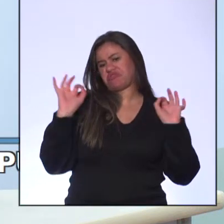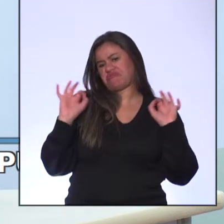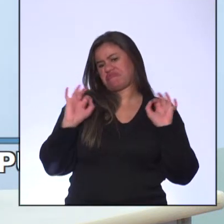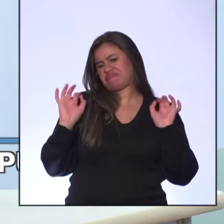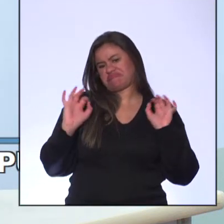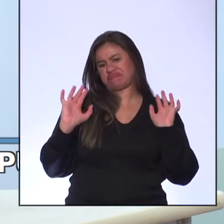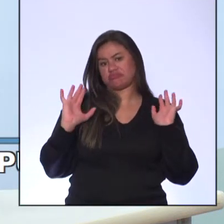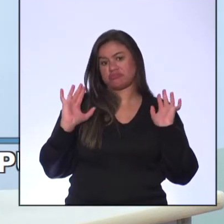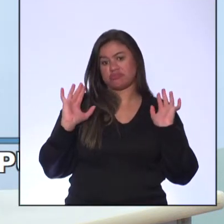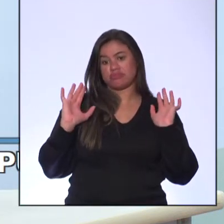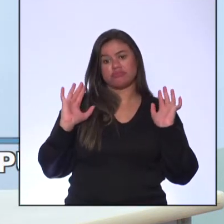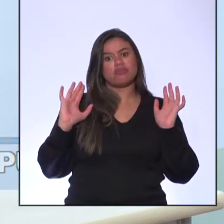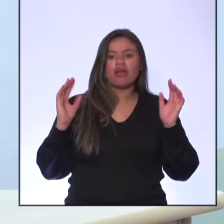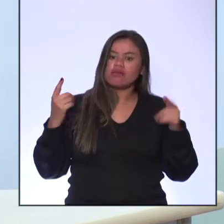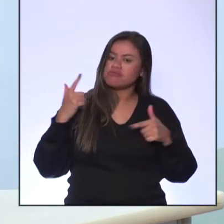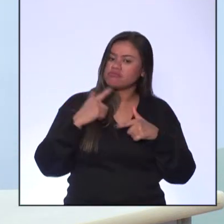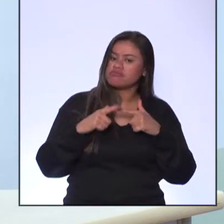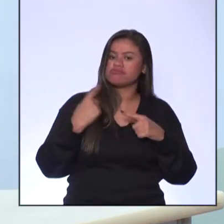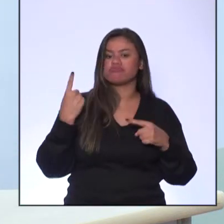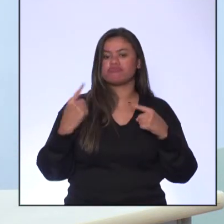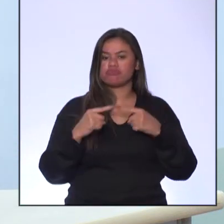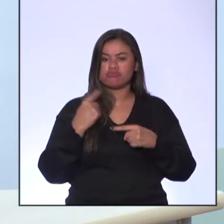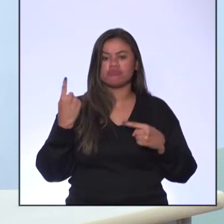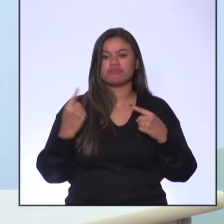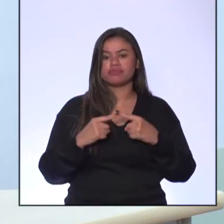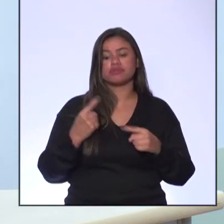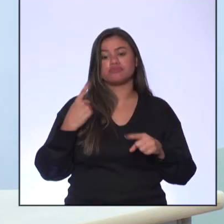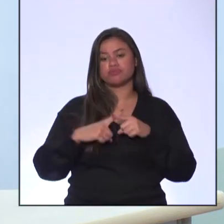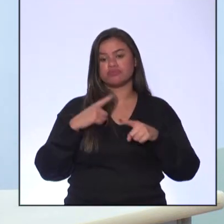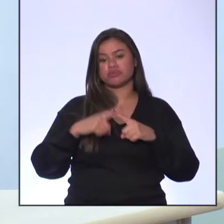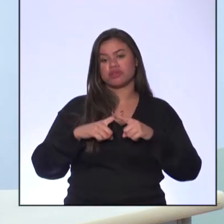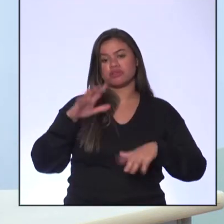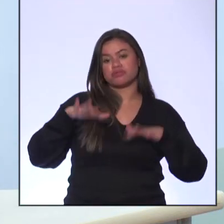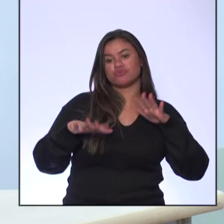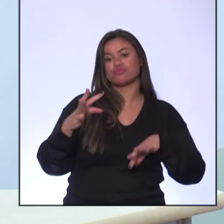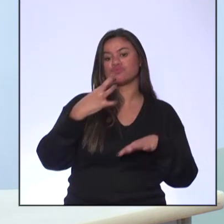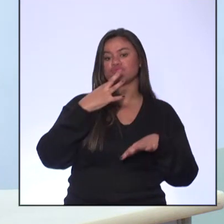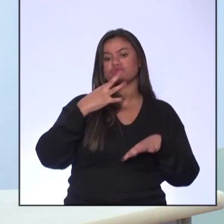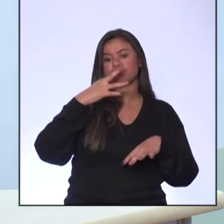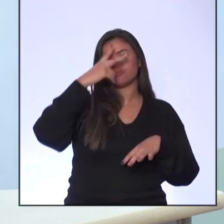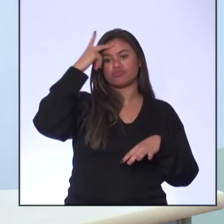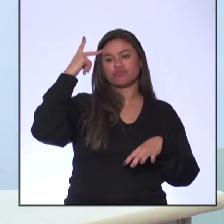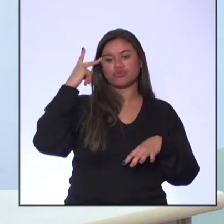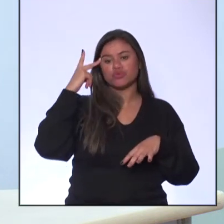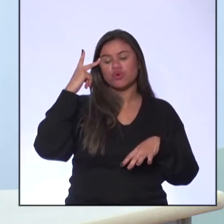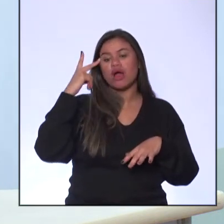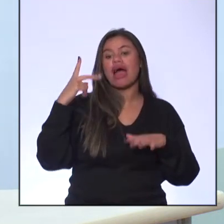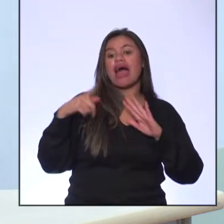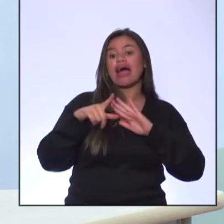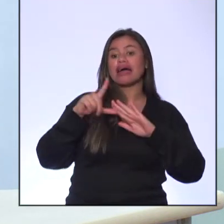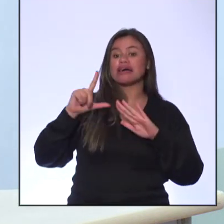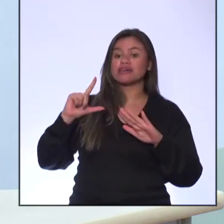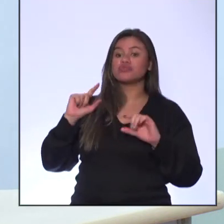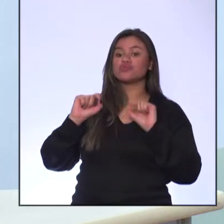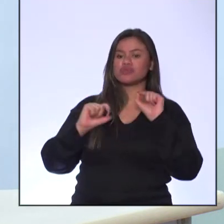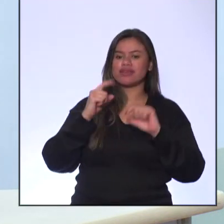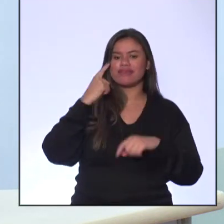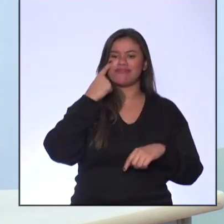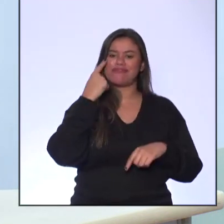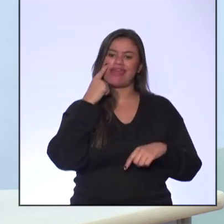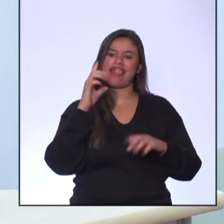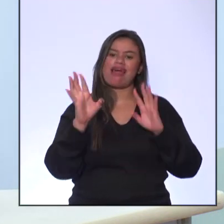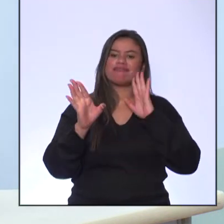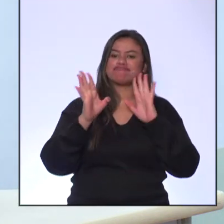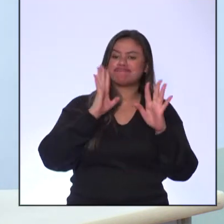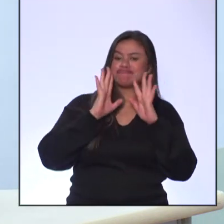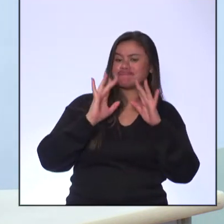E não é dessa forma, né? Muitas vezes a gente conhece as pessoas, vai conhecer alguém, antes a gente consulta o perfil dessa pessoa